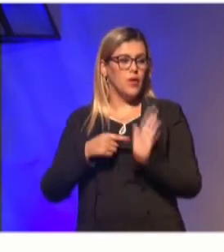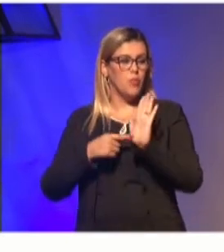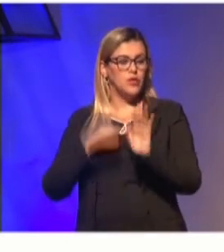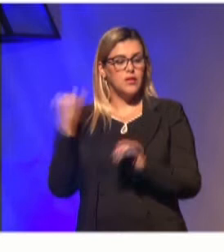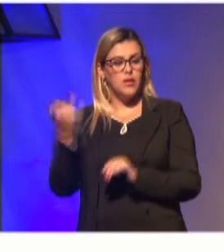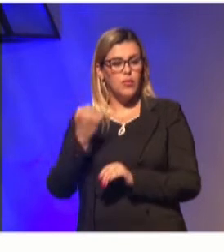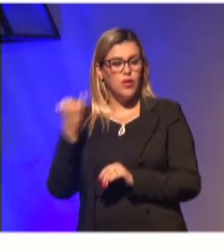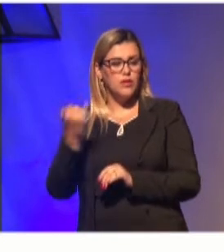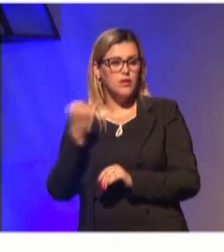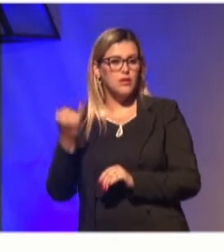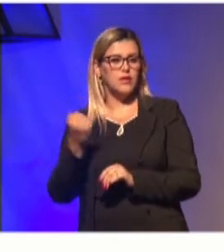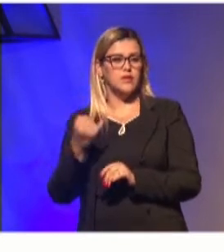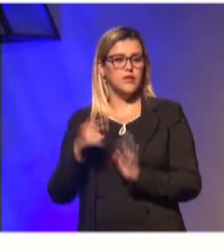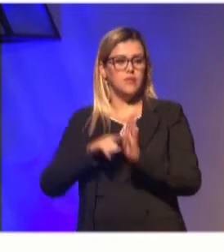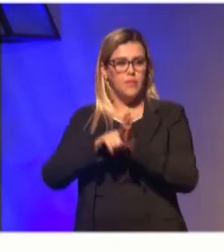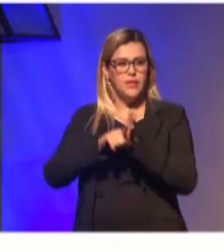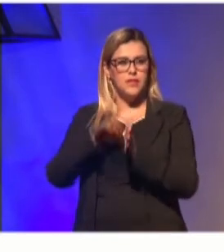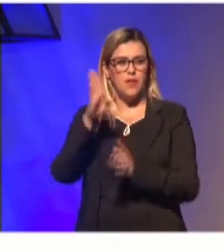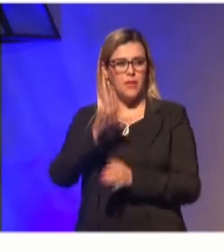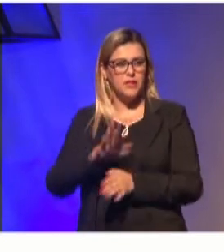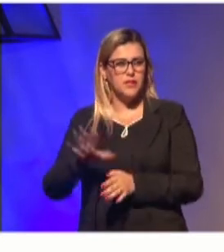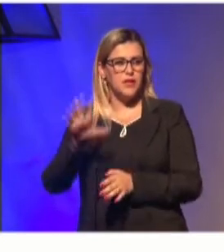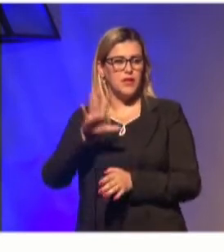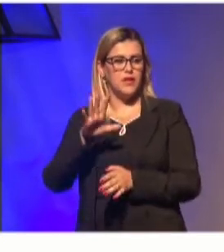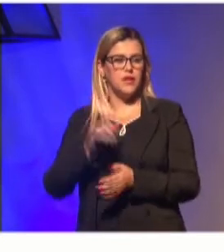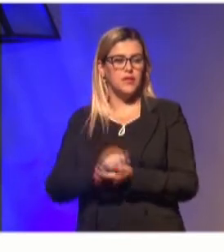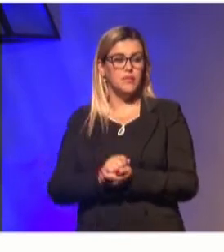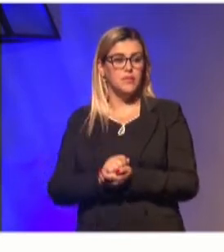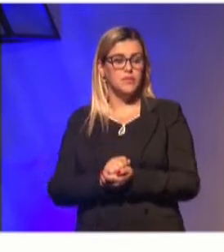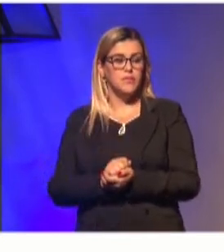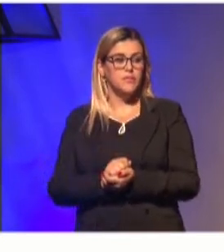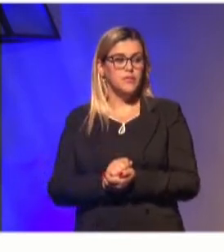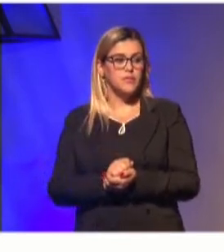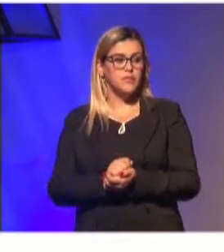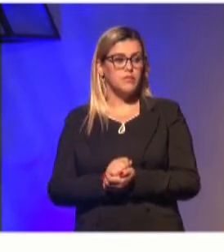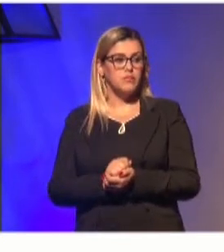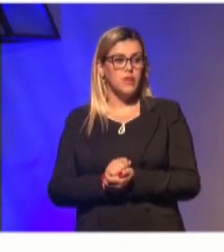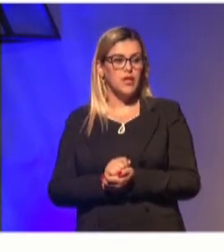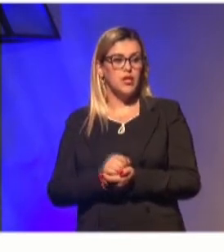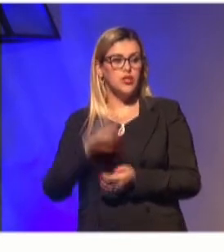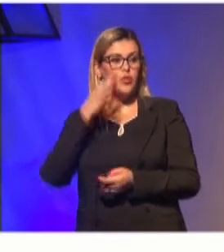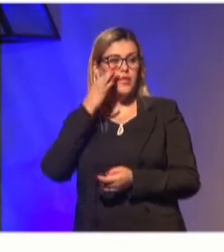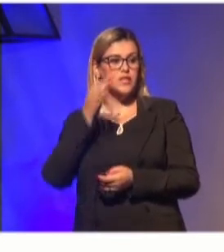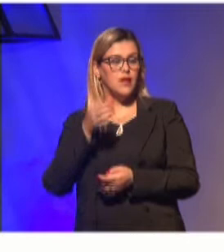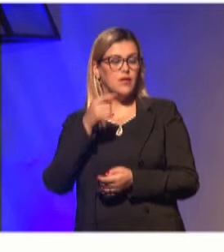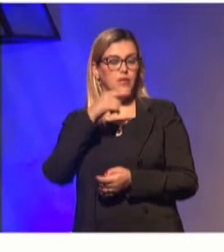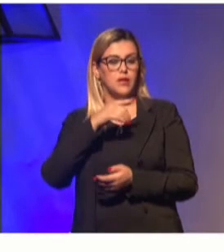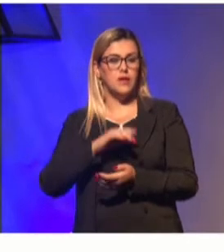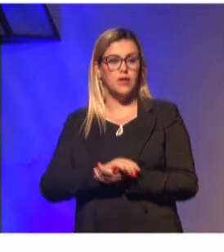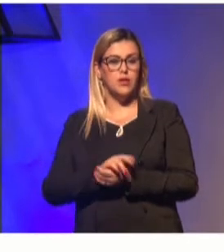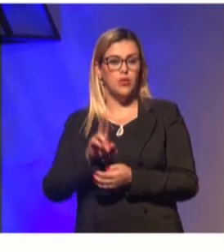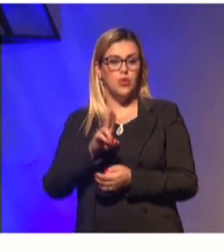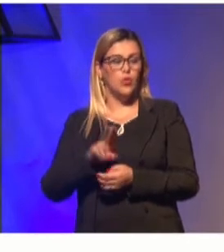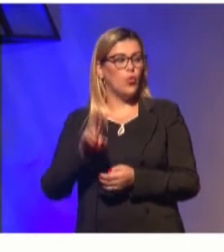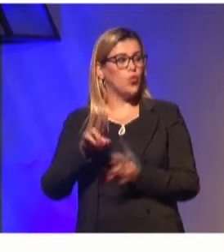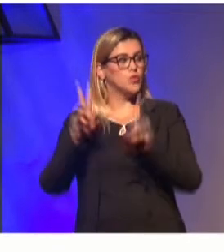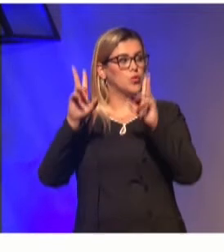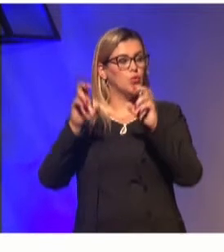importância também da pesquisa brasileira relacionada à fotobiomodulação, e a gente já observa o uso do termo